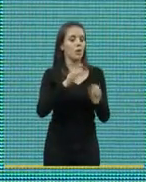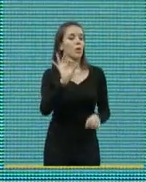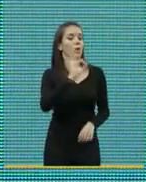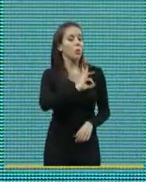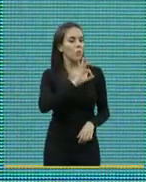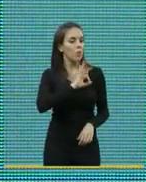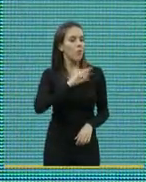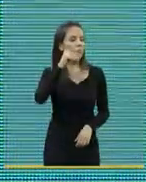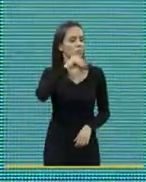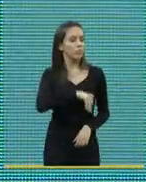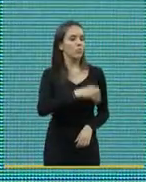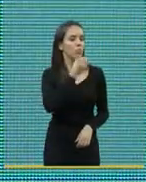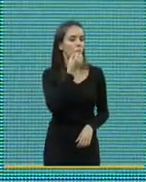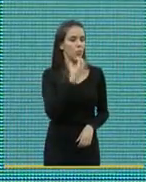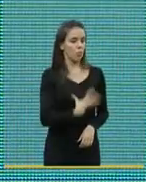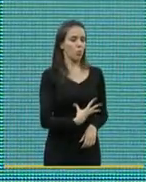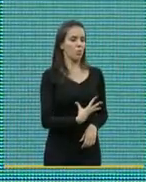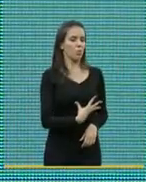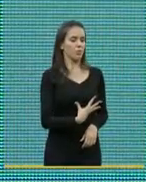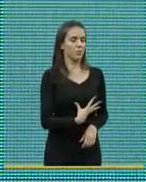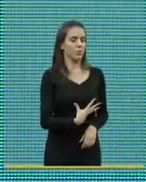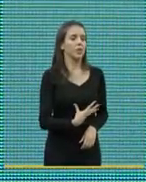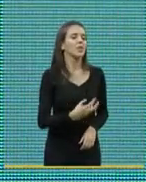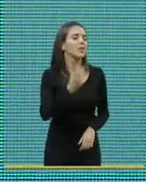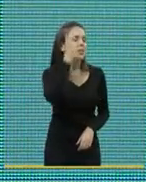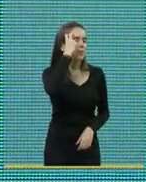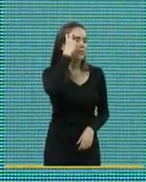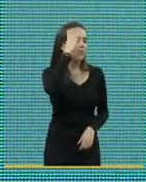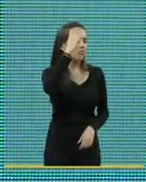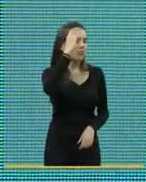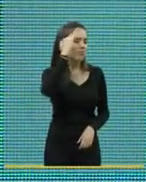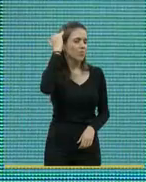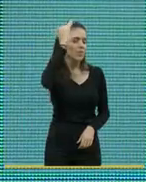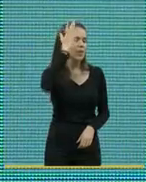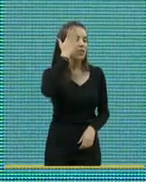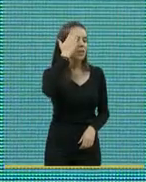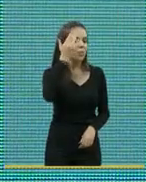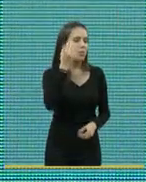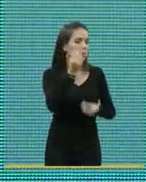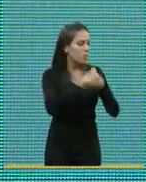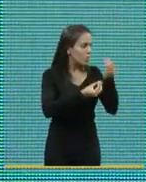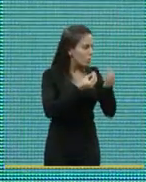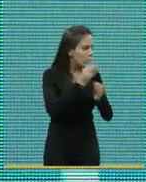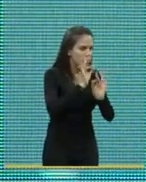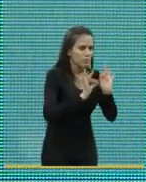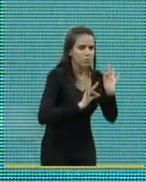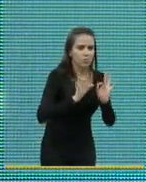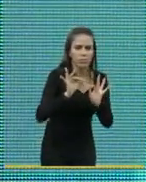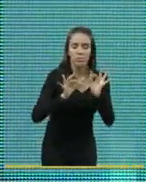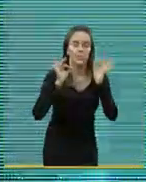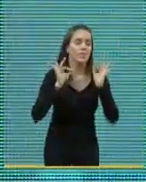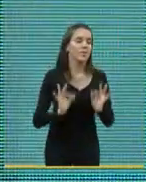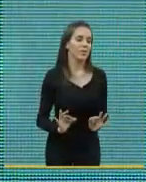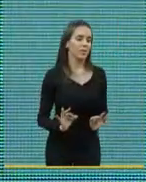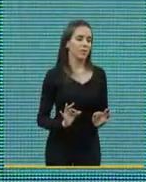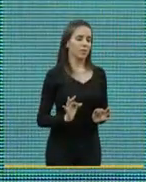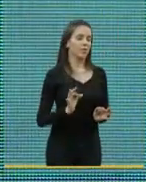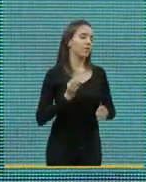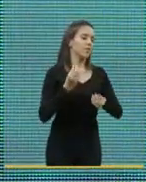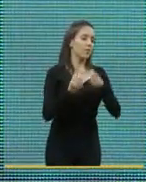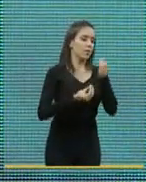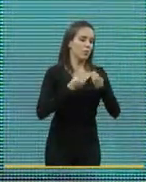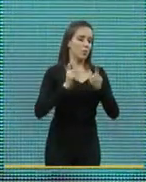bem remunerados com inteligência para ter a abordagem mais eficaz e com a